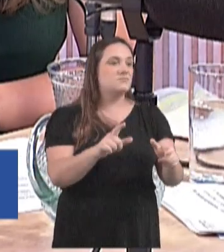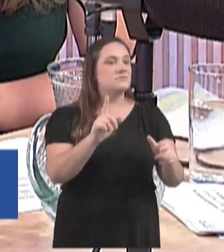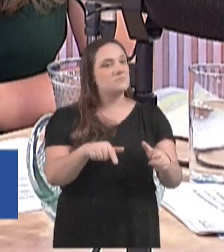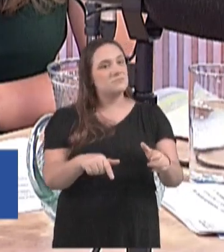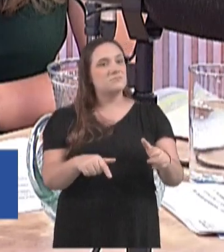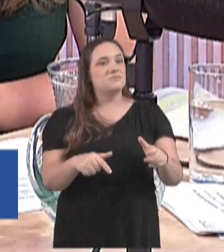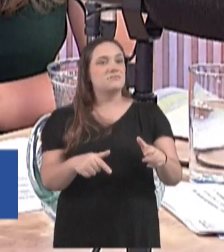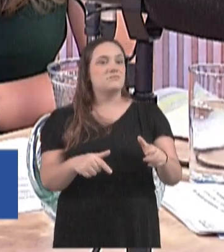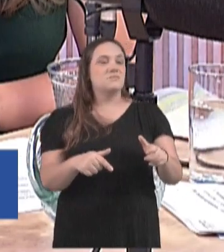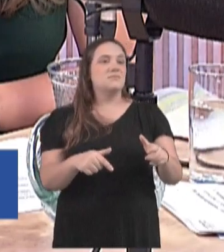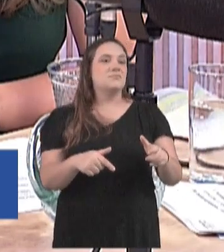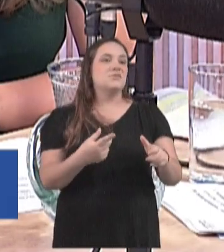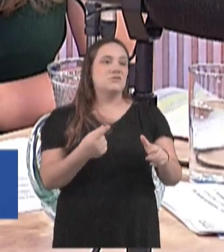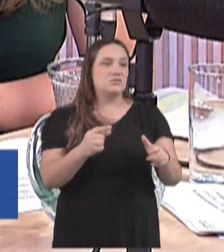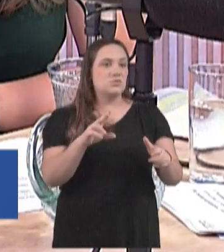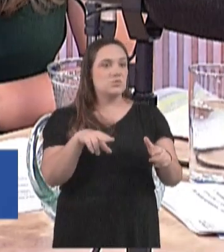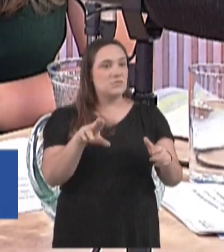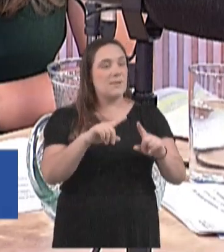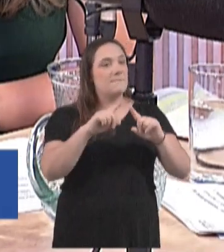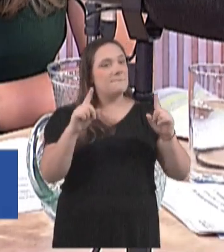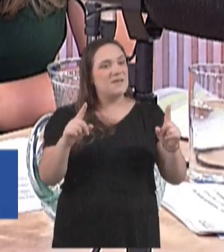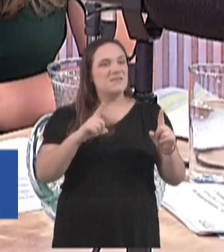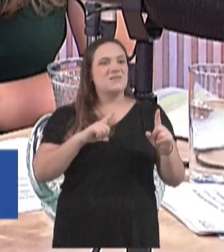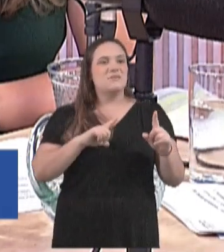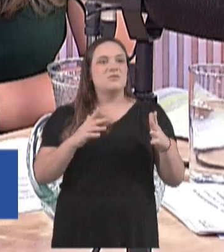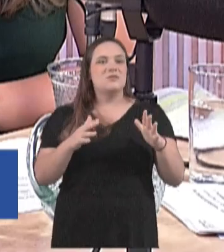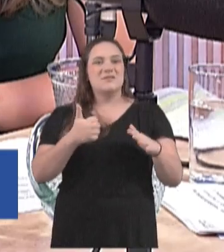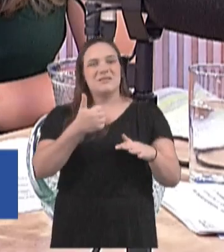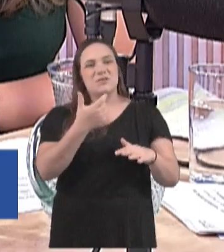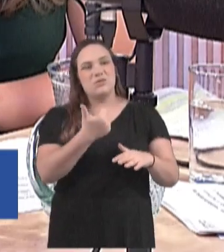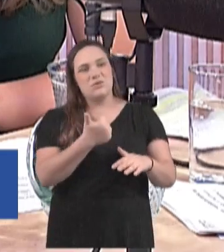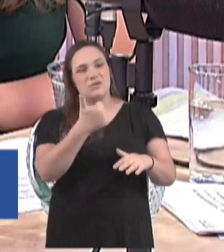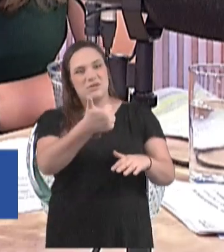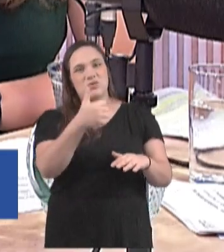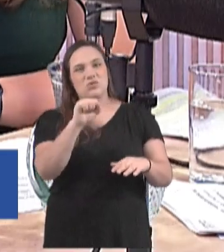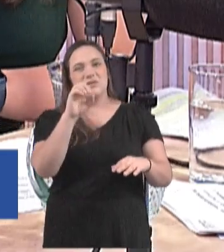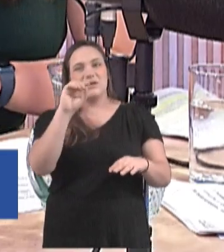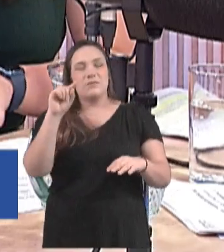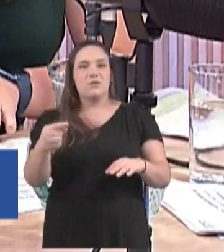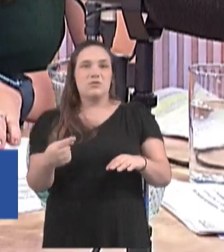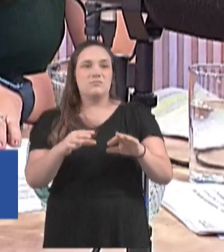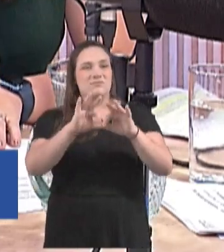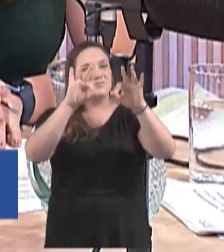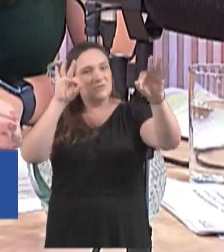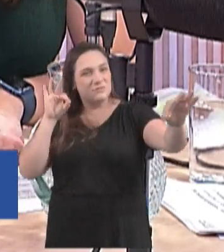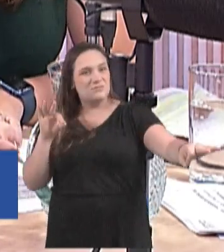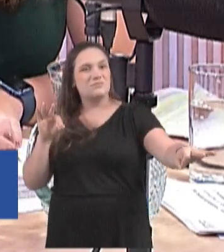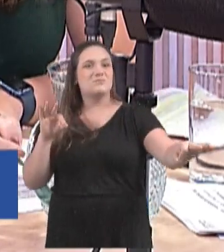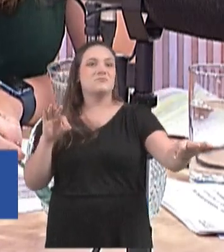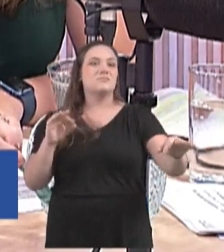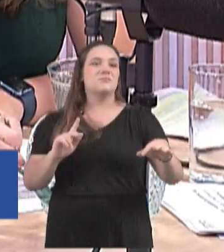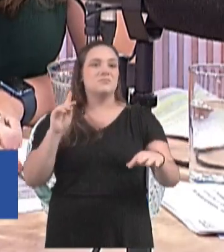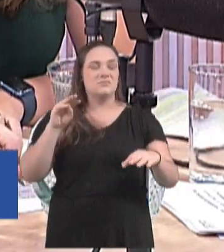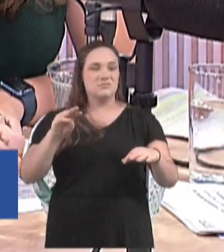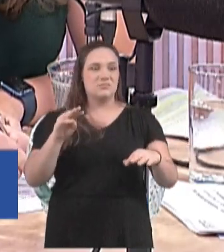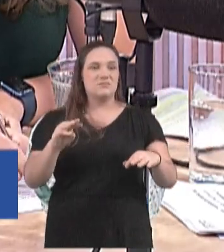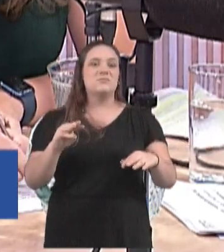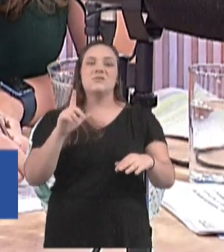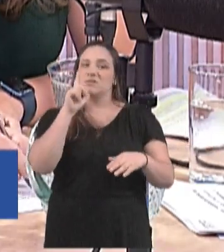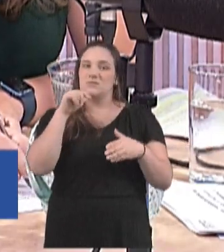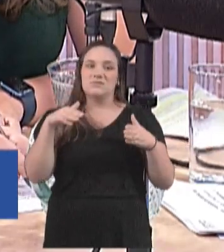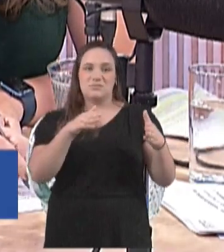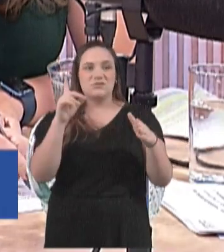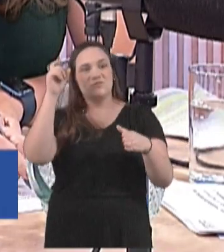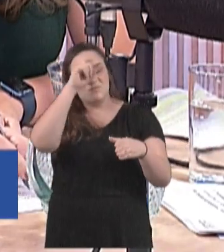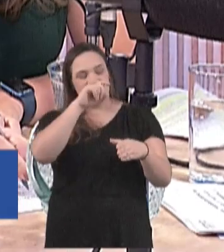sendo feito, mas assim, como eu falei, são 180 mil trechos de rios e isso é uma dificuldade a gente dificuldade de estar